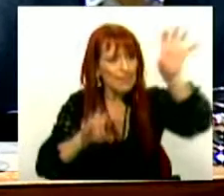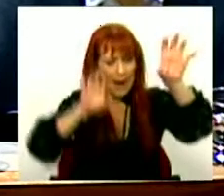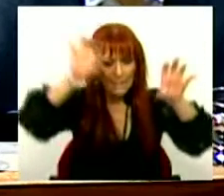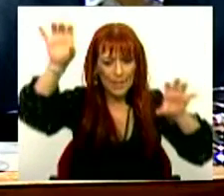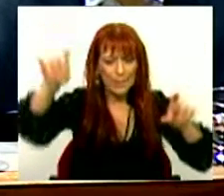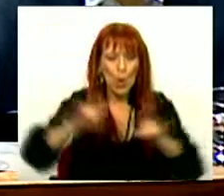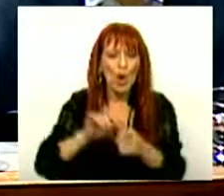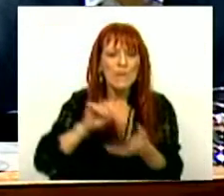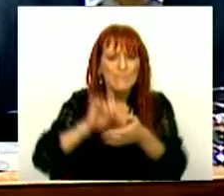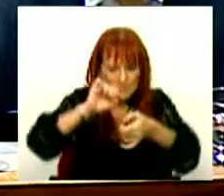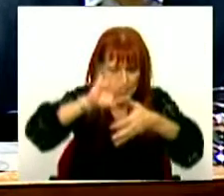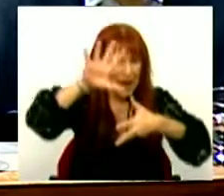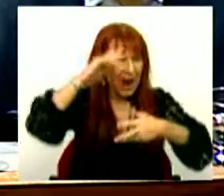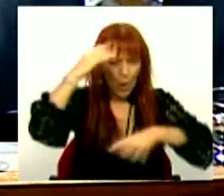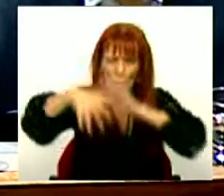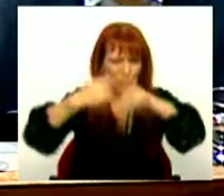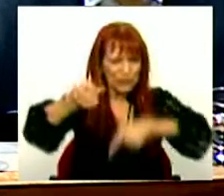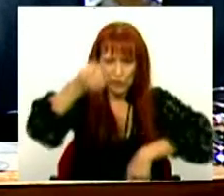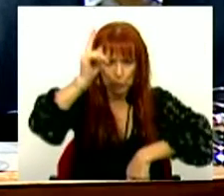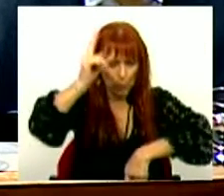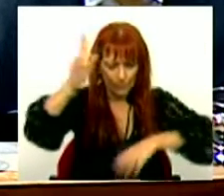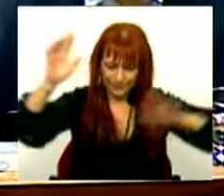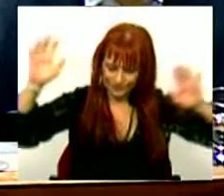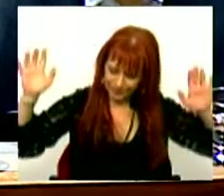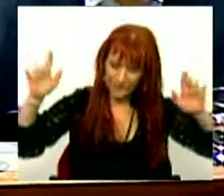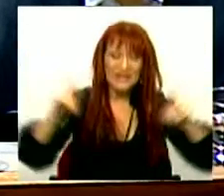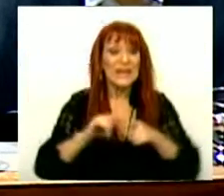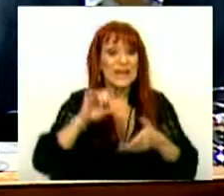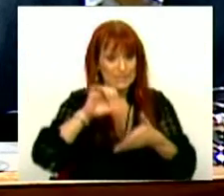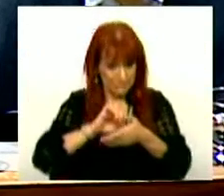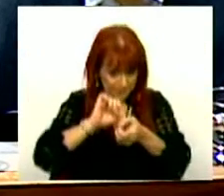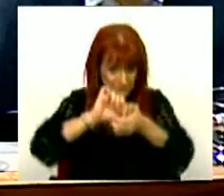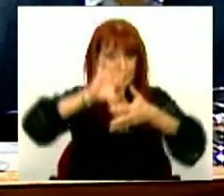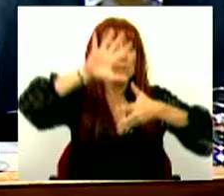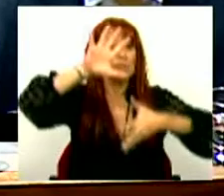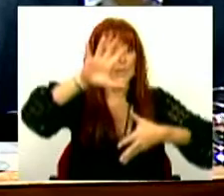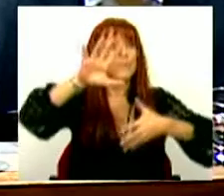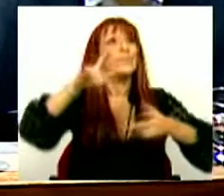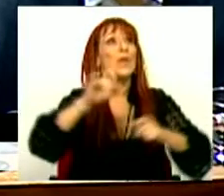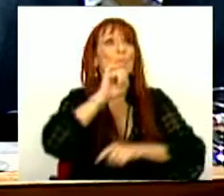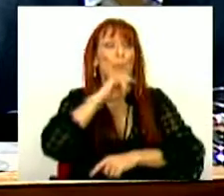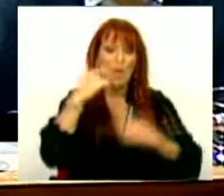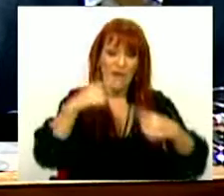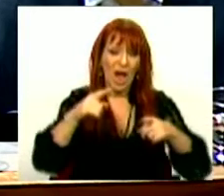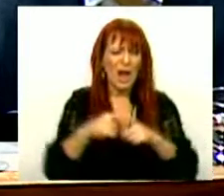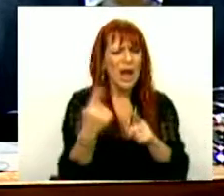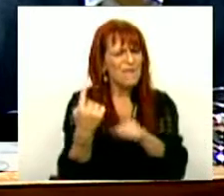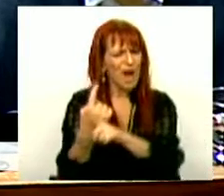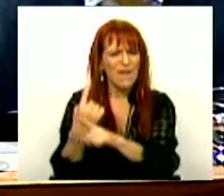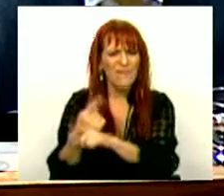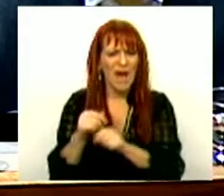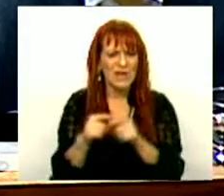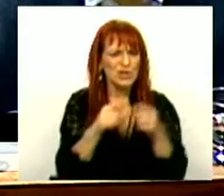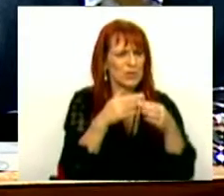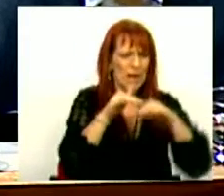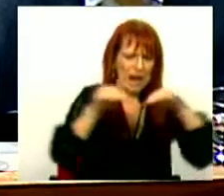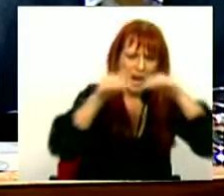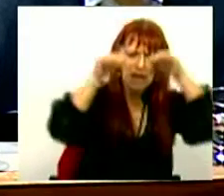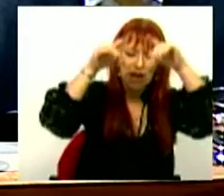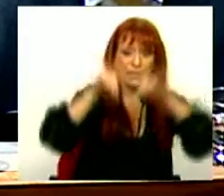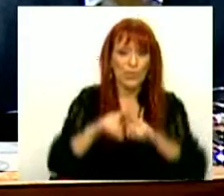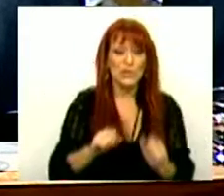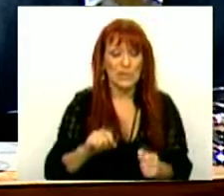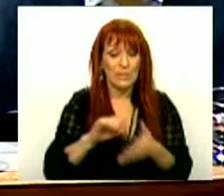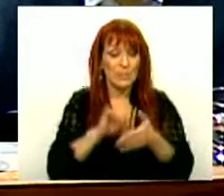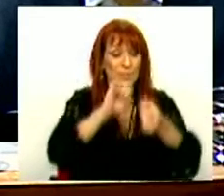com descentralização. E a descentralização pode existir para várias escalas. Há a